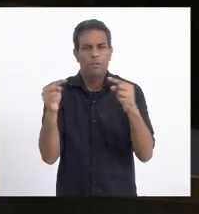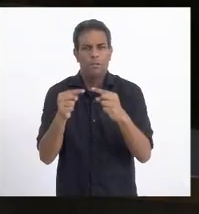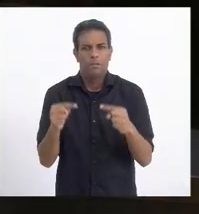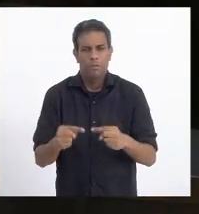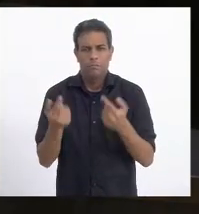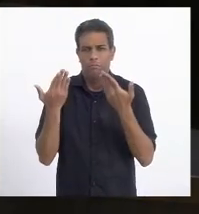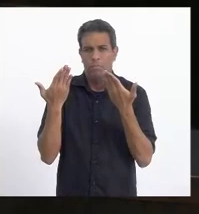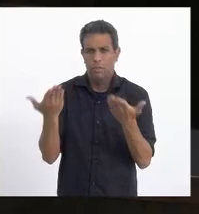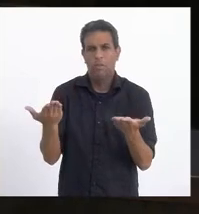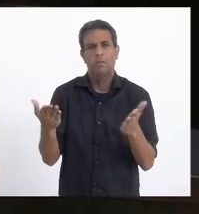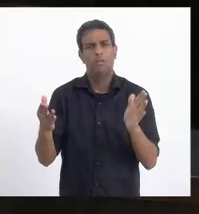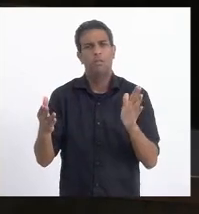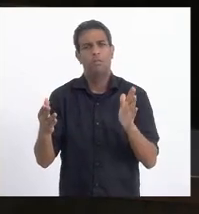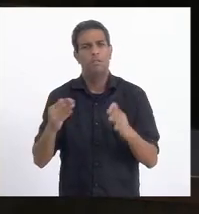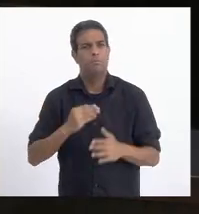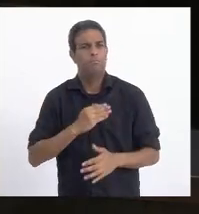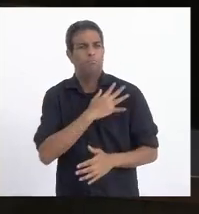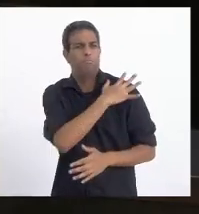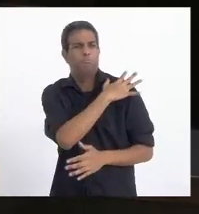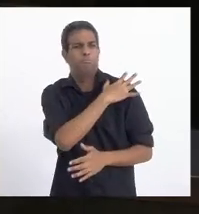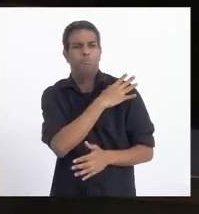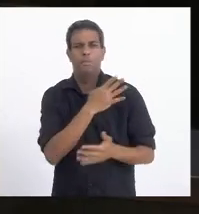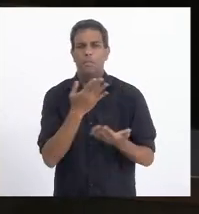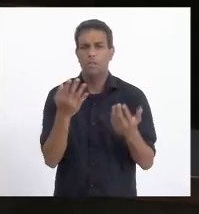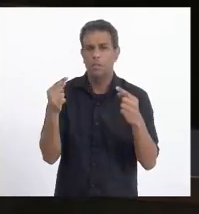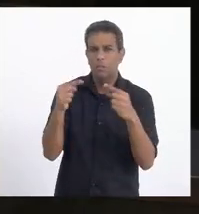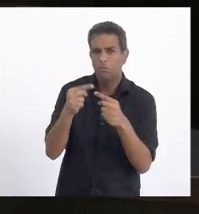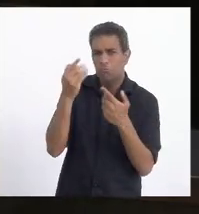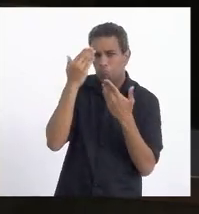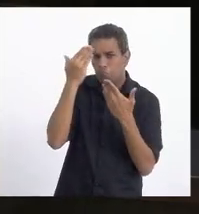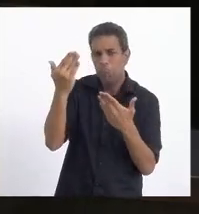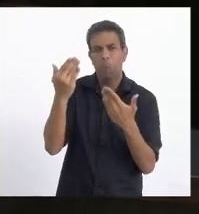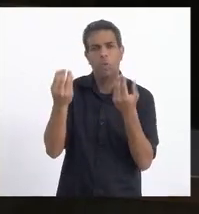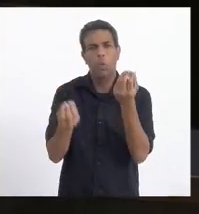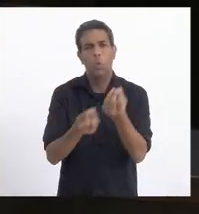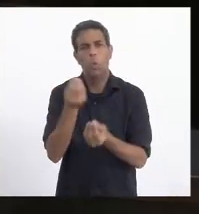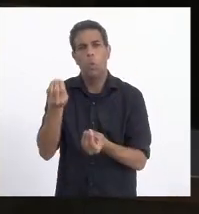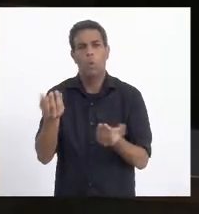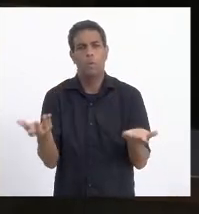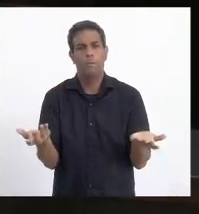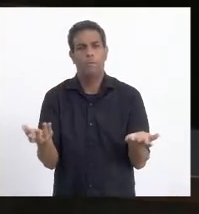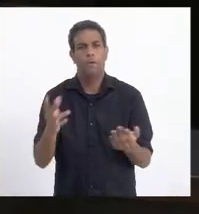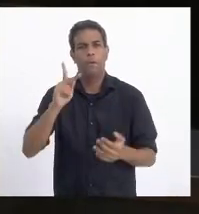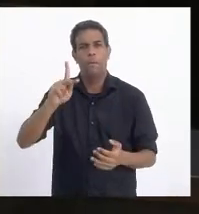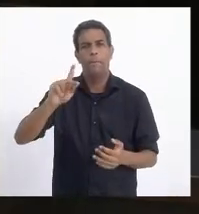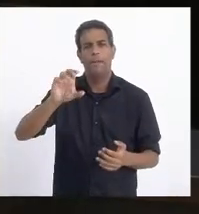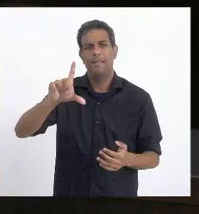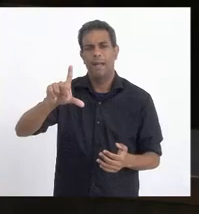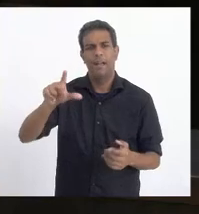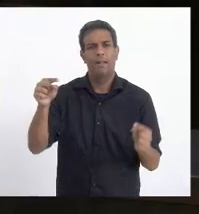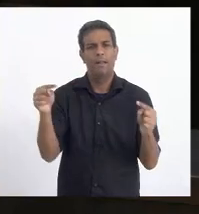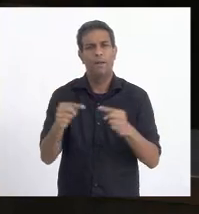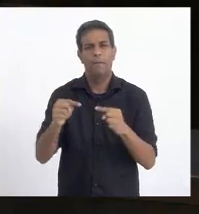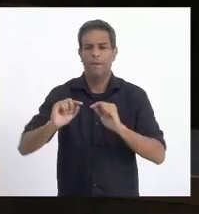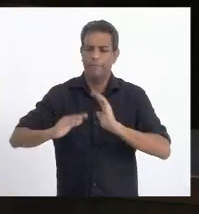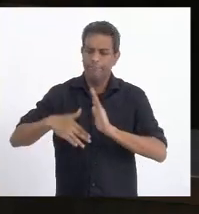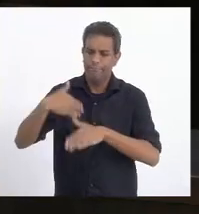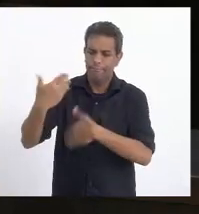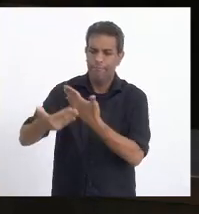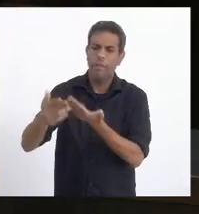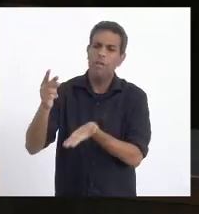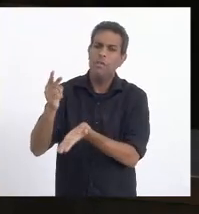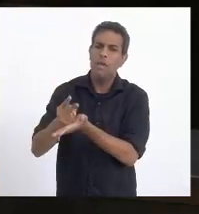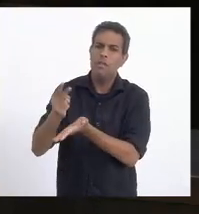nosso nosso Tenente ia Newton 1º suplente aqui do psl dizer que esse a gente vai construiu